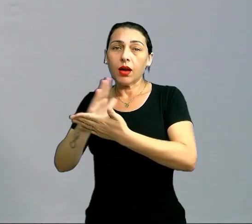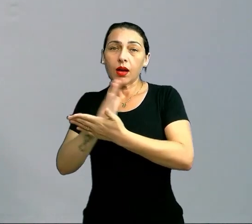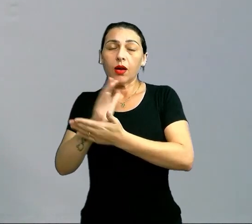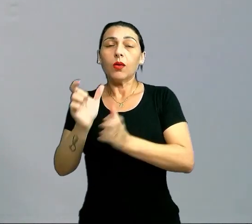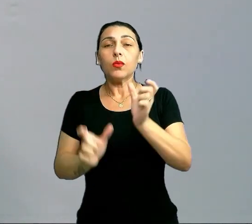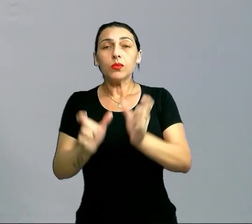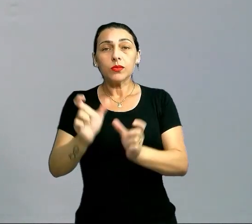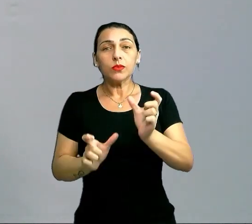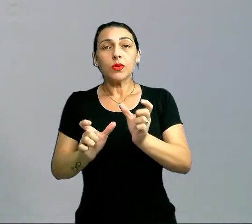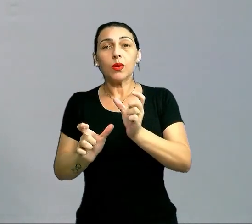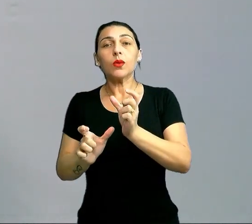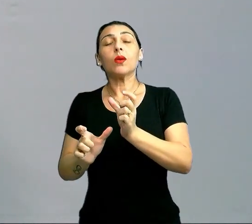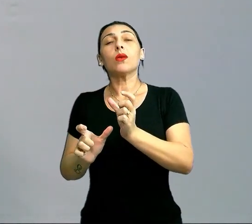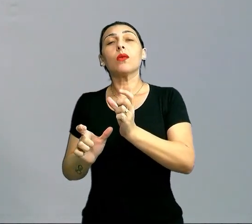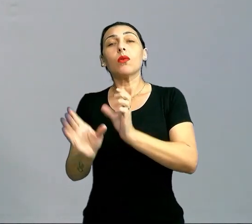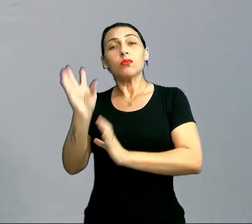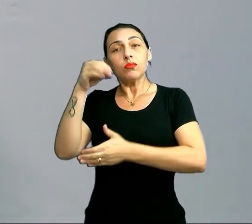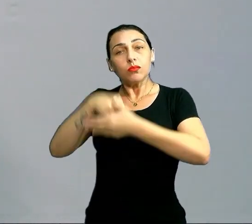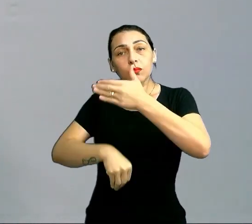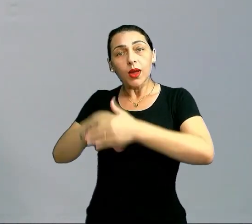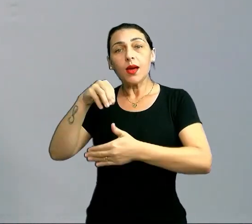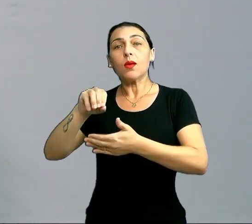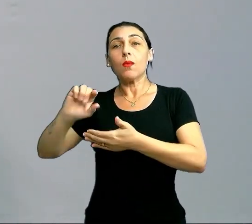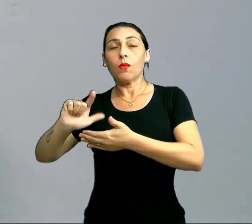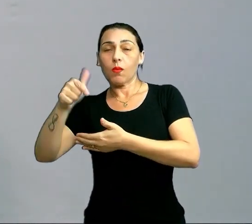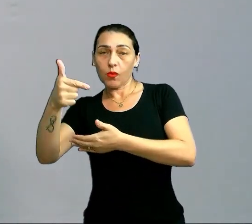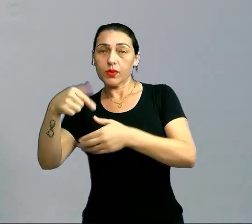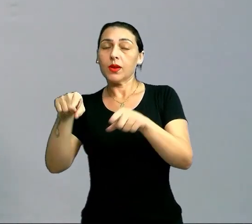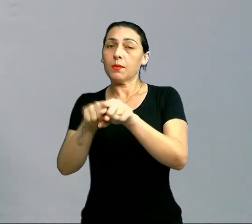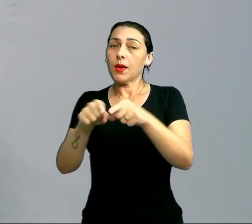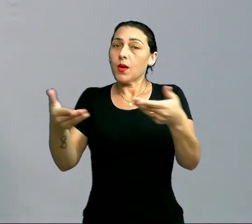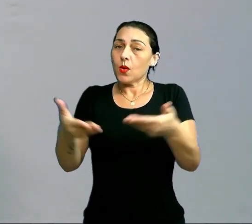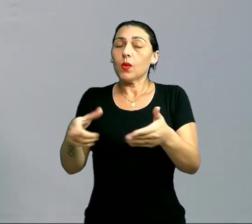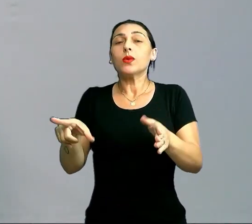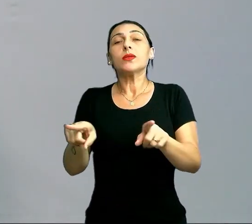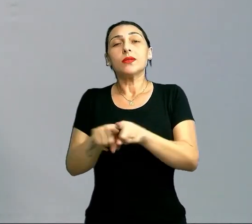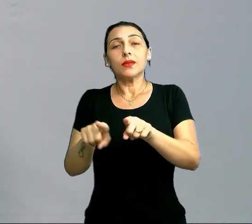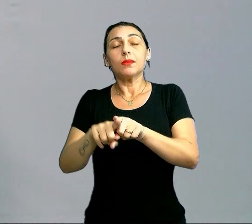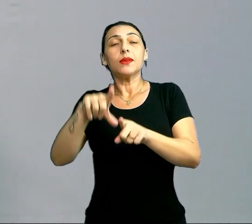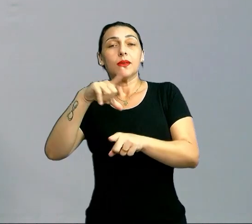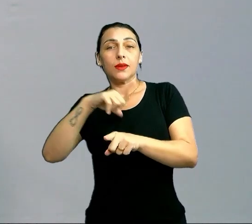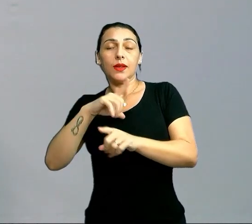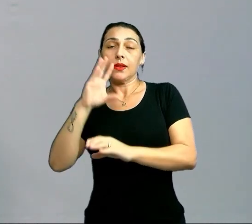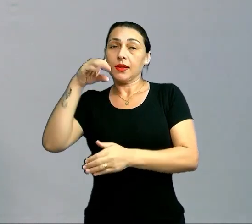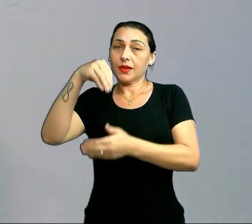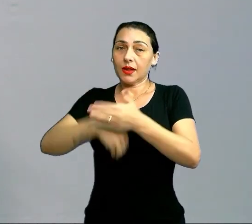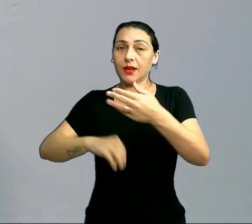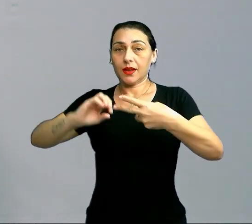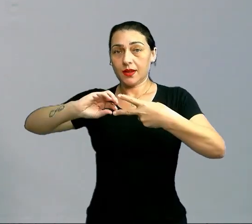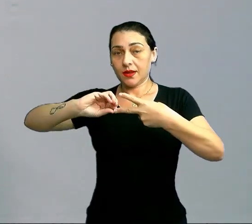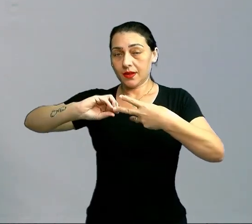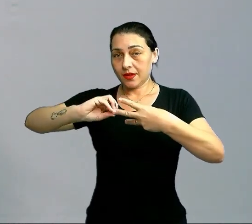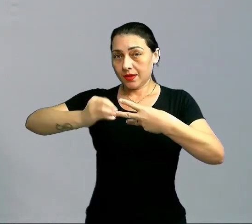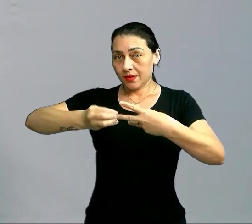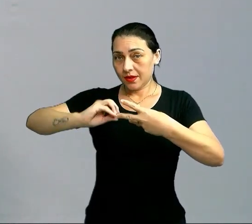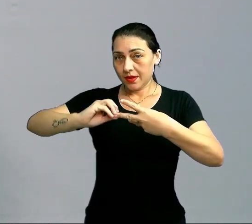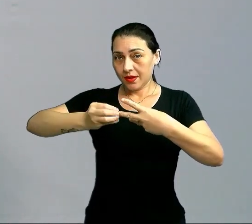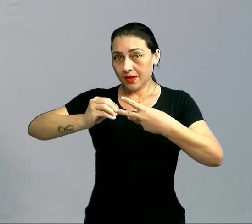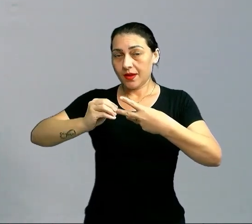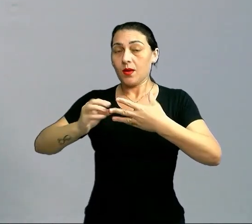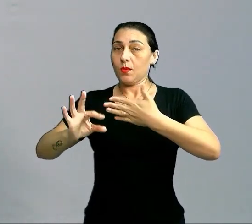seres englobaram outros, e hoje a gente tem esses seres incluídos dentro das células conhecidas